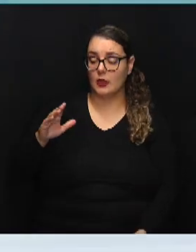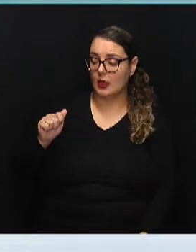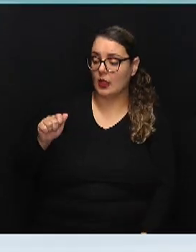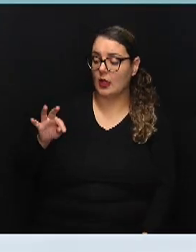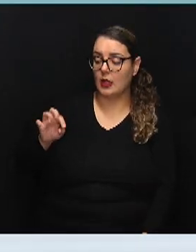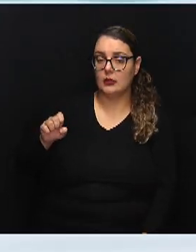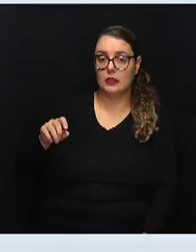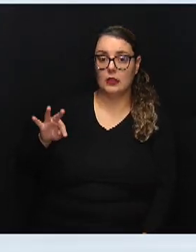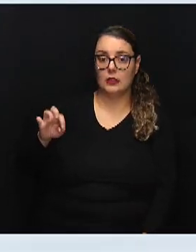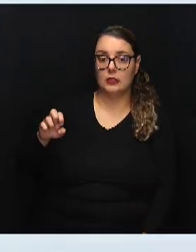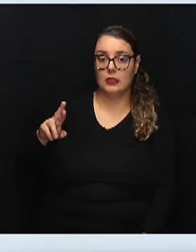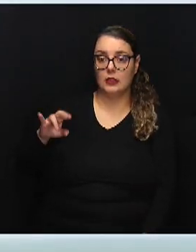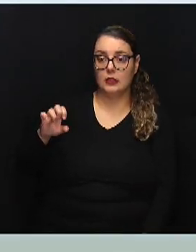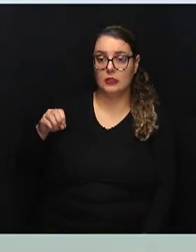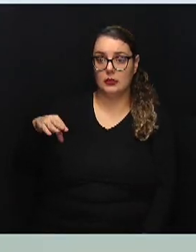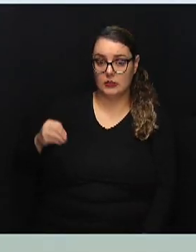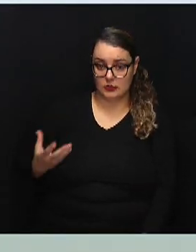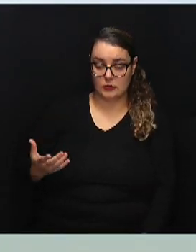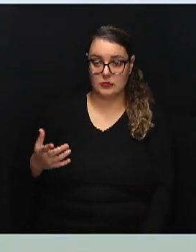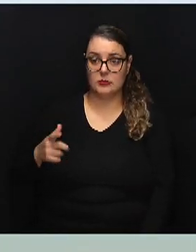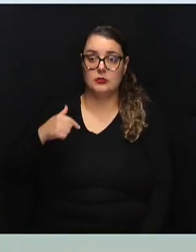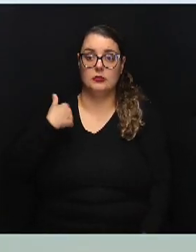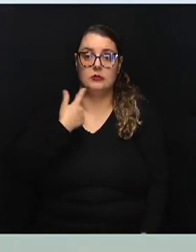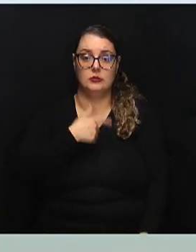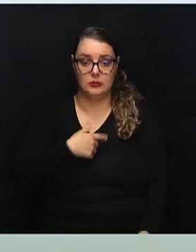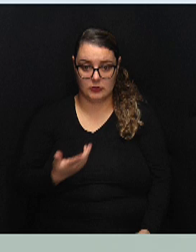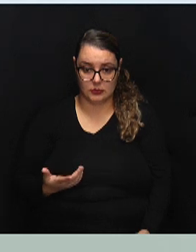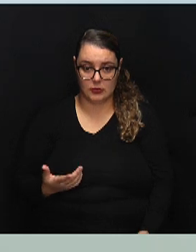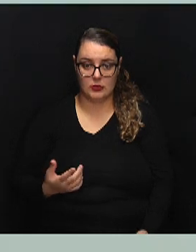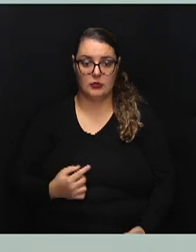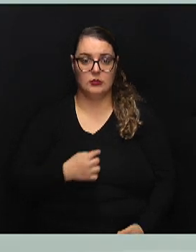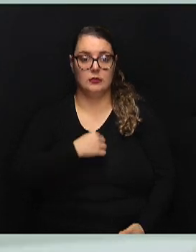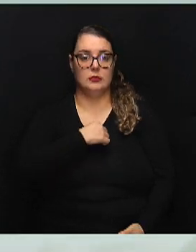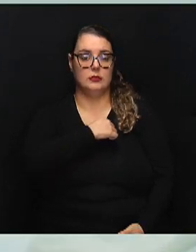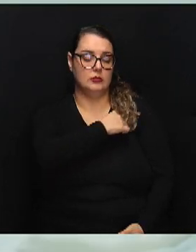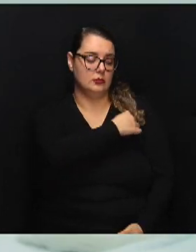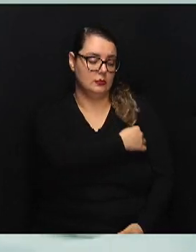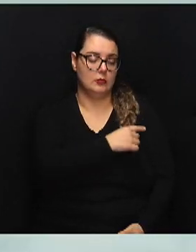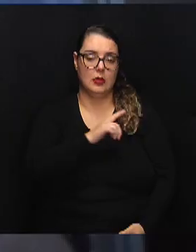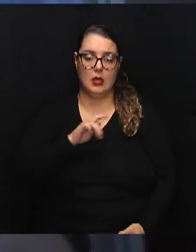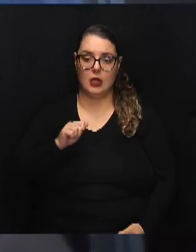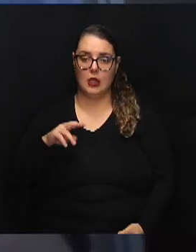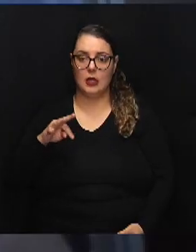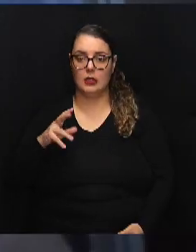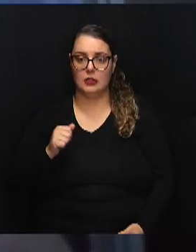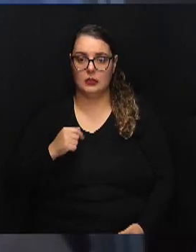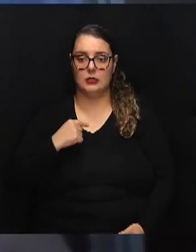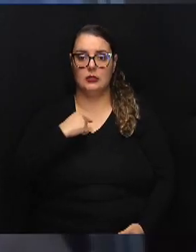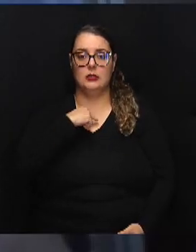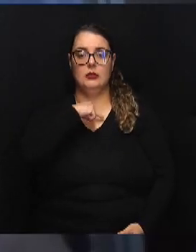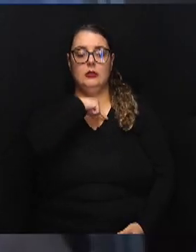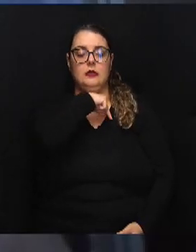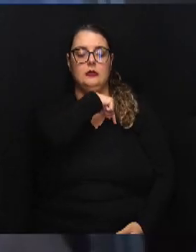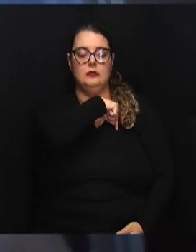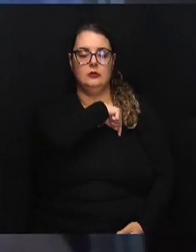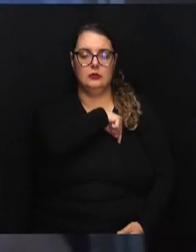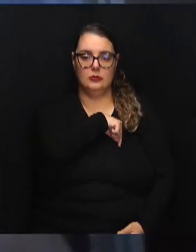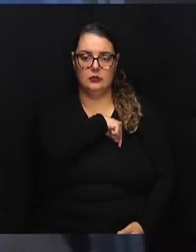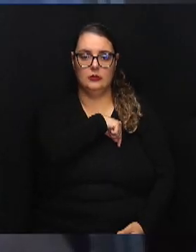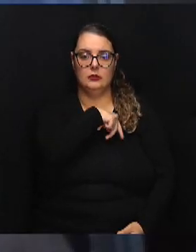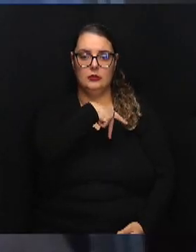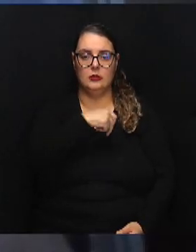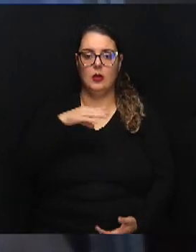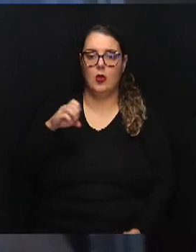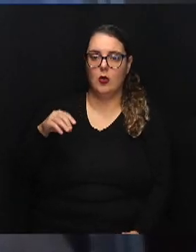cateterismo, onde a gente, através de uma artéria do braço, geralmente, a gente vai até a artéria do coração, injeta um